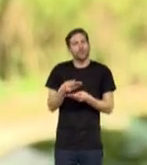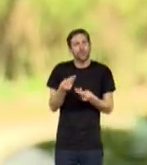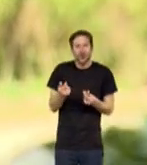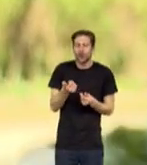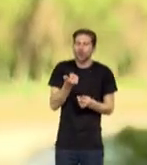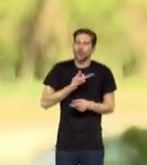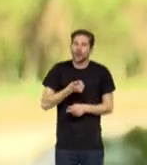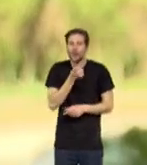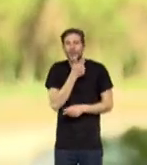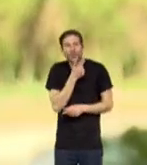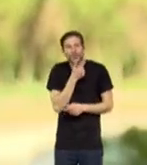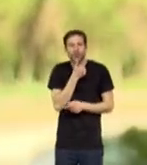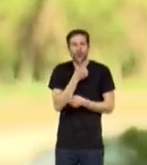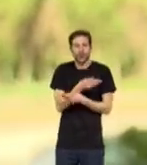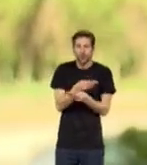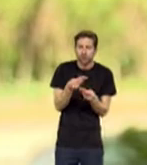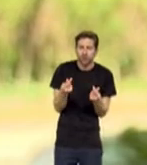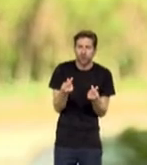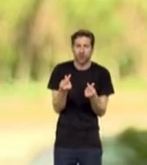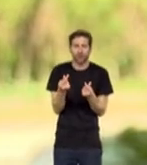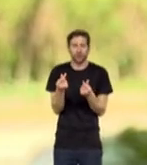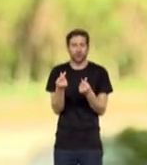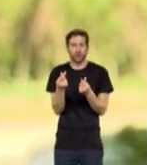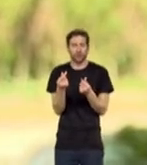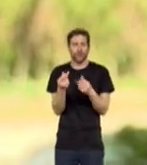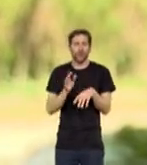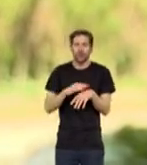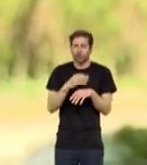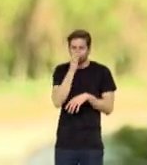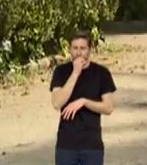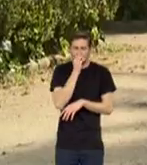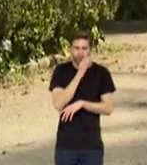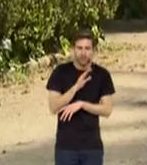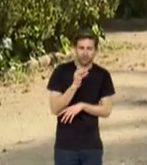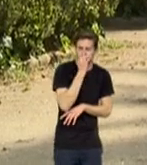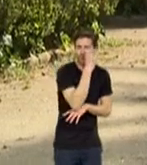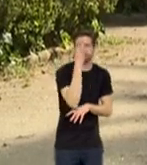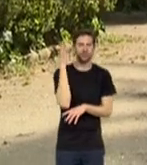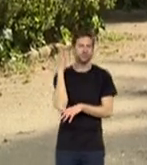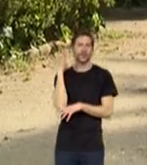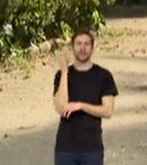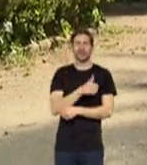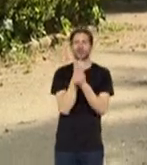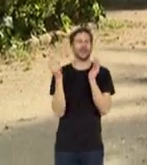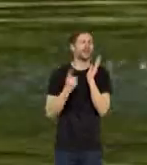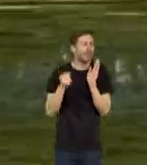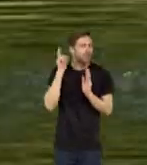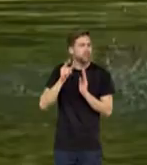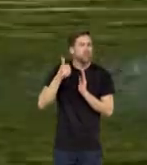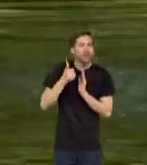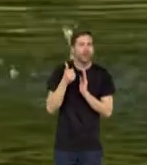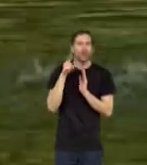uma simbiose que temos que aprender a fazer. Os espaços naturais são fundamentais nas cidades. Conservar a biodiversidade